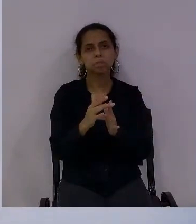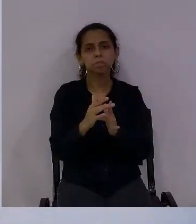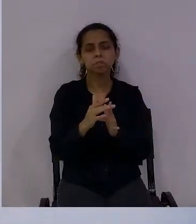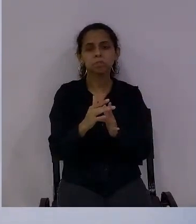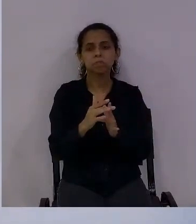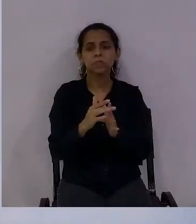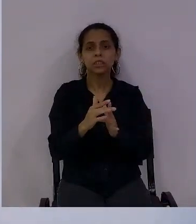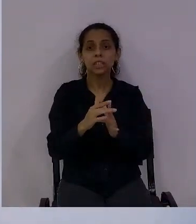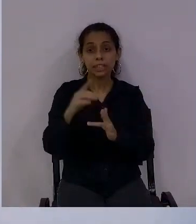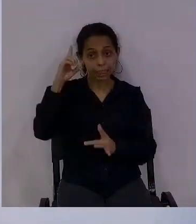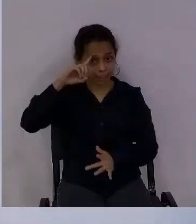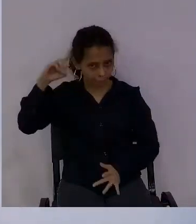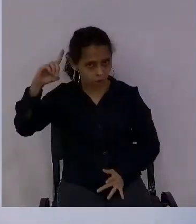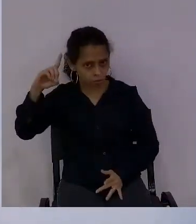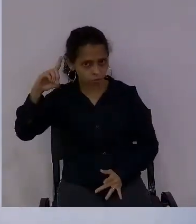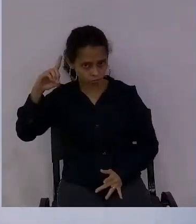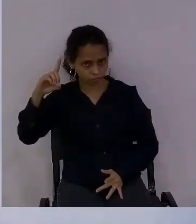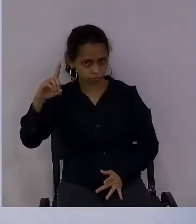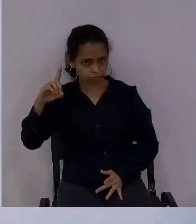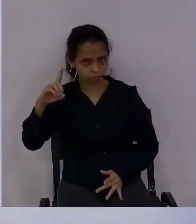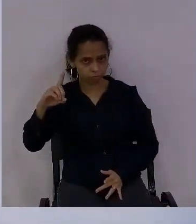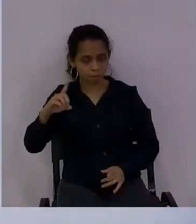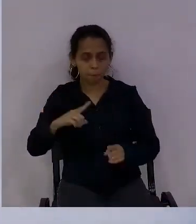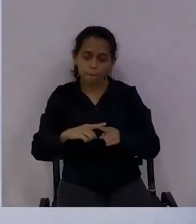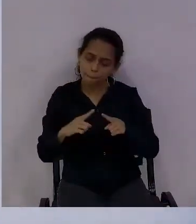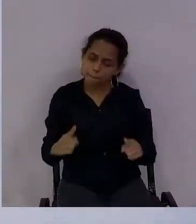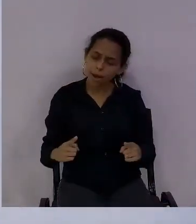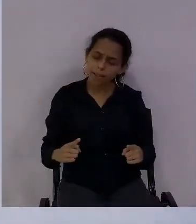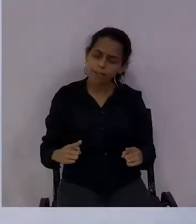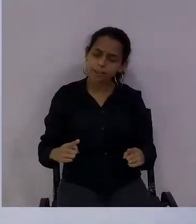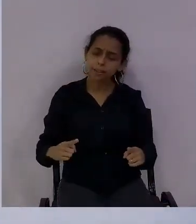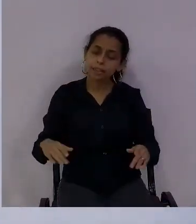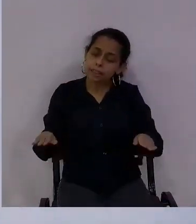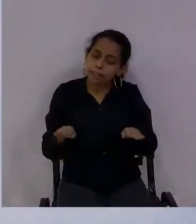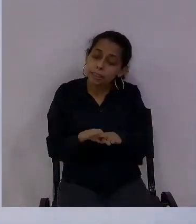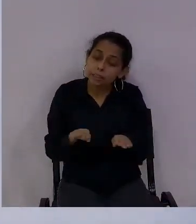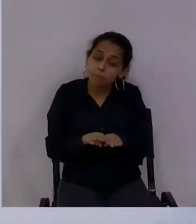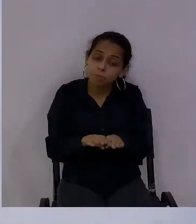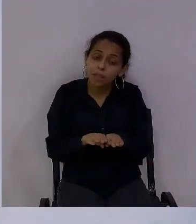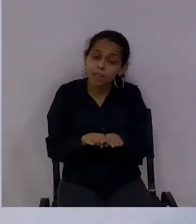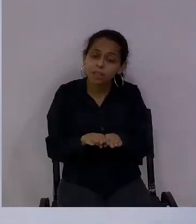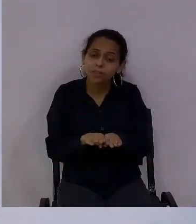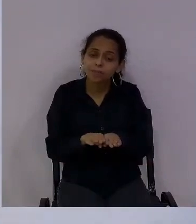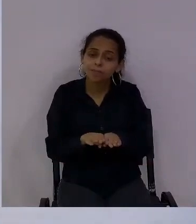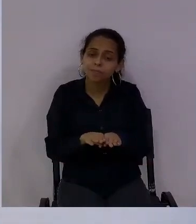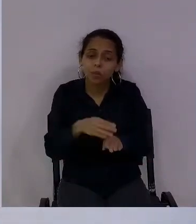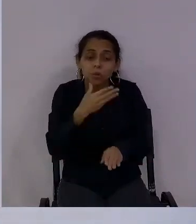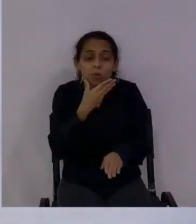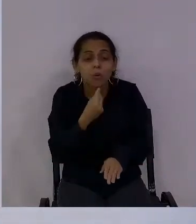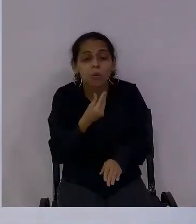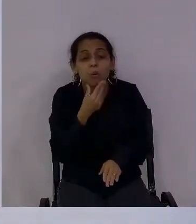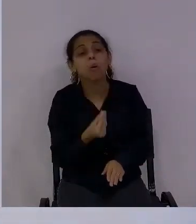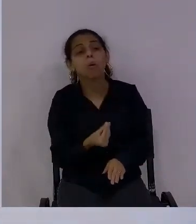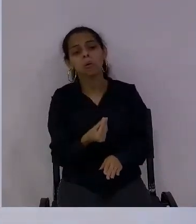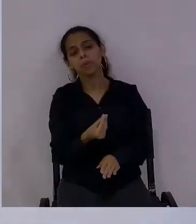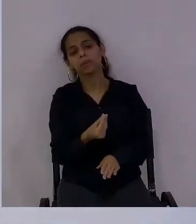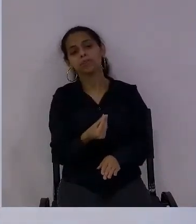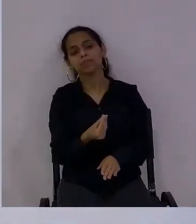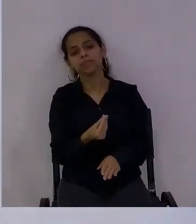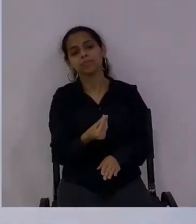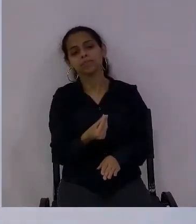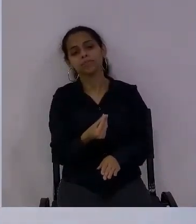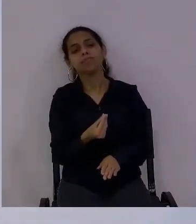Deus. Há também a sua natureza humana. E nesta natureza